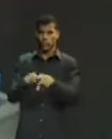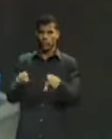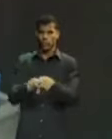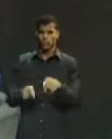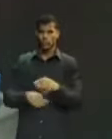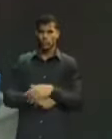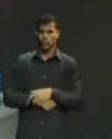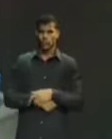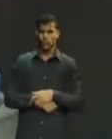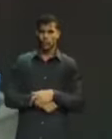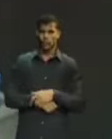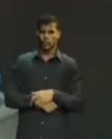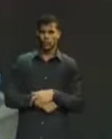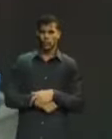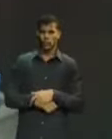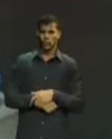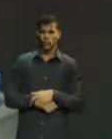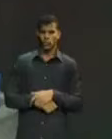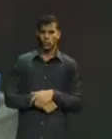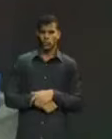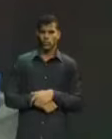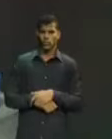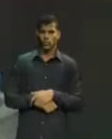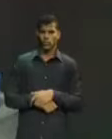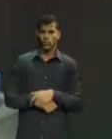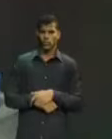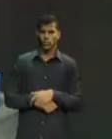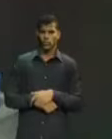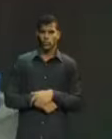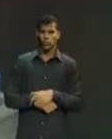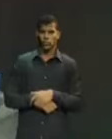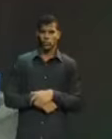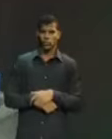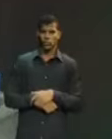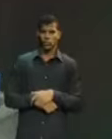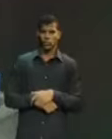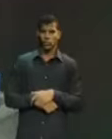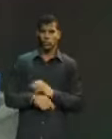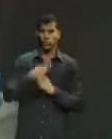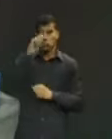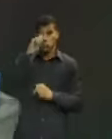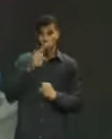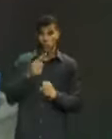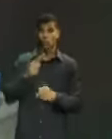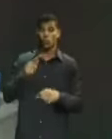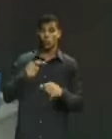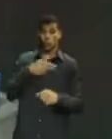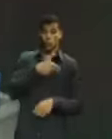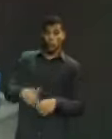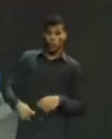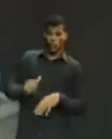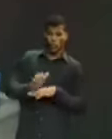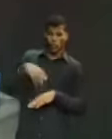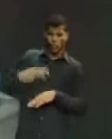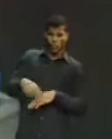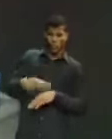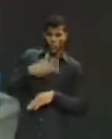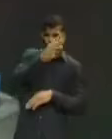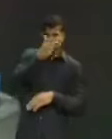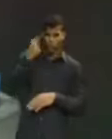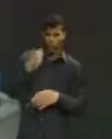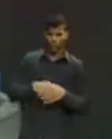aos parceiros na gestão pública, seja no governo do Estado, seja no governo municipal, à cooperação internacional, em